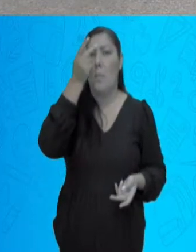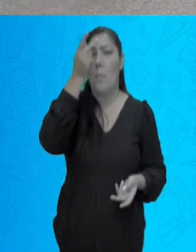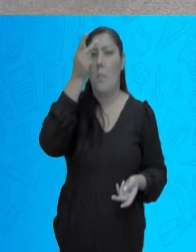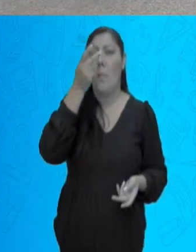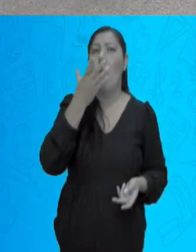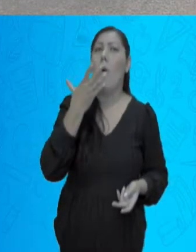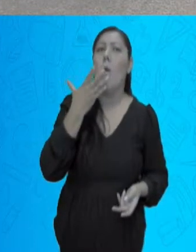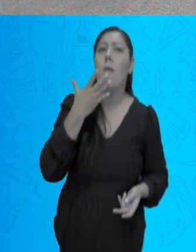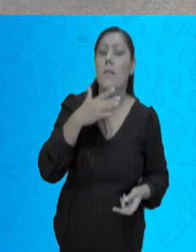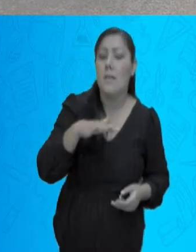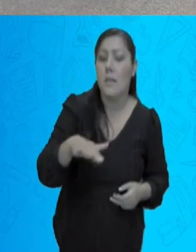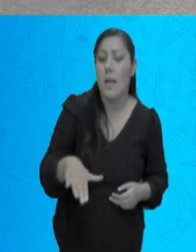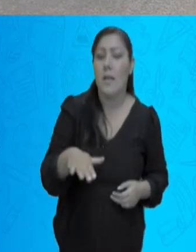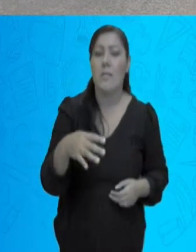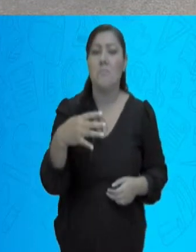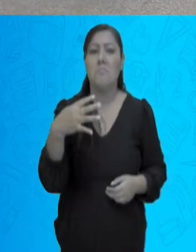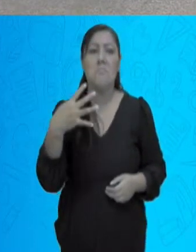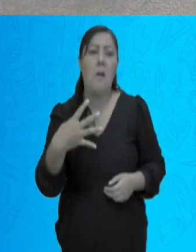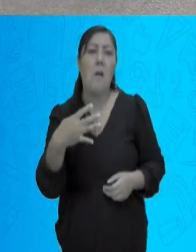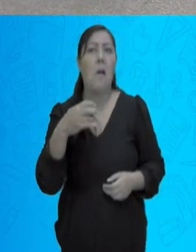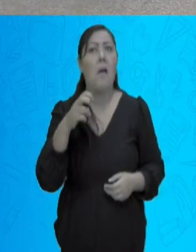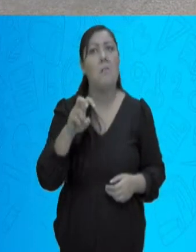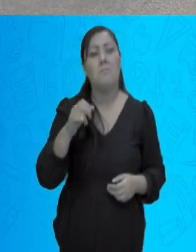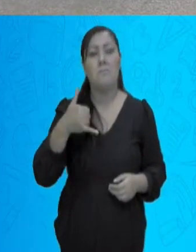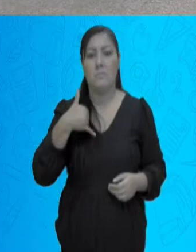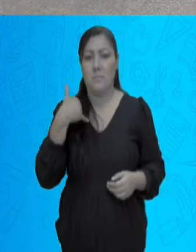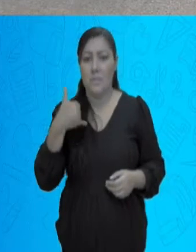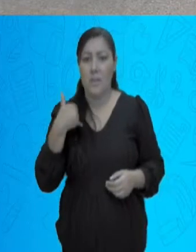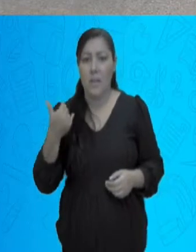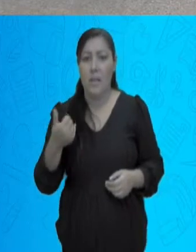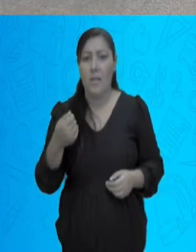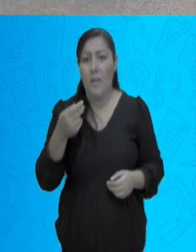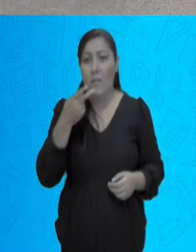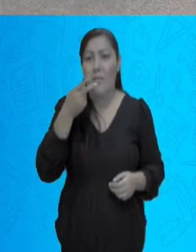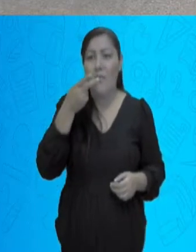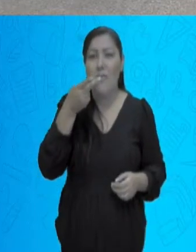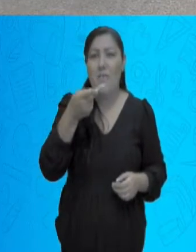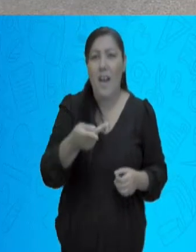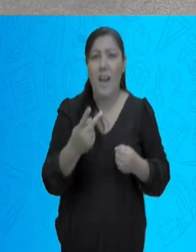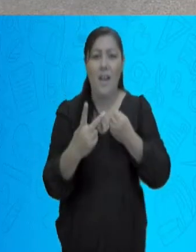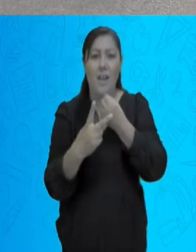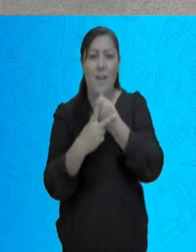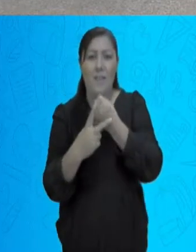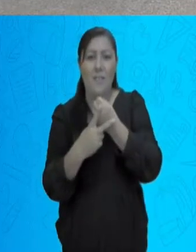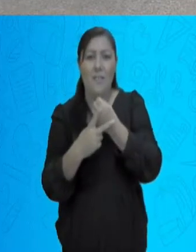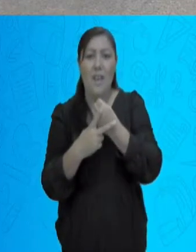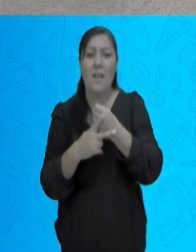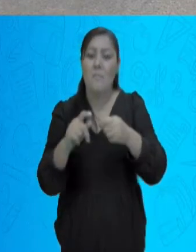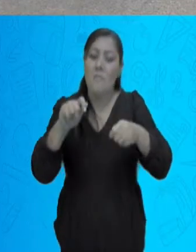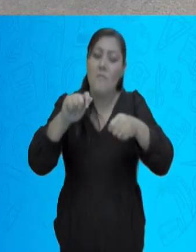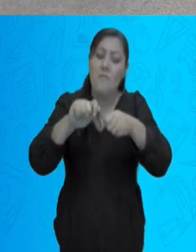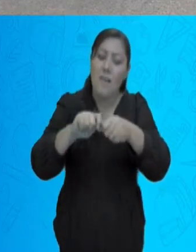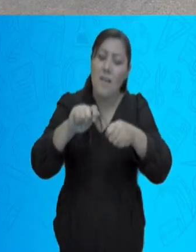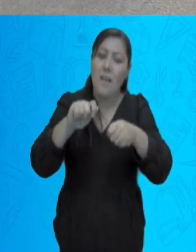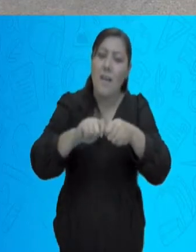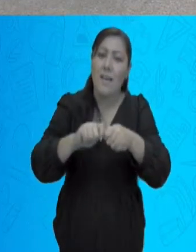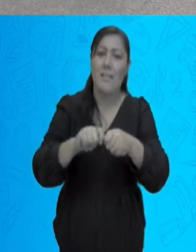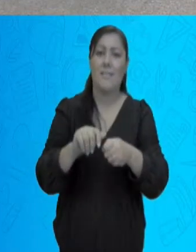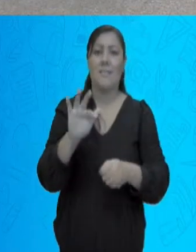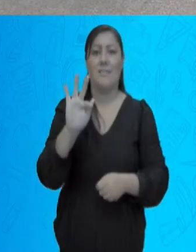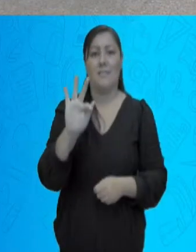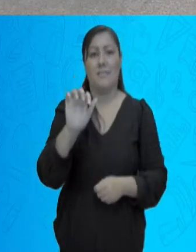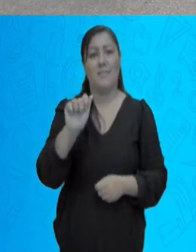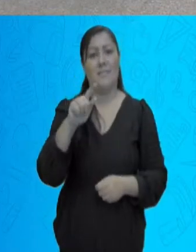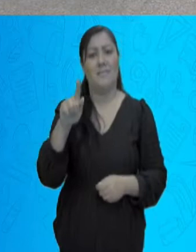dizer uma frase com o verbo fazer, tem uma tendência a se complicar. Talvez ela utilize